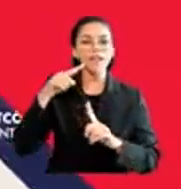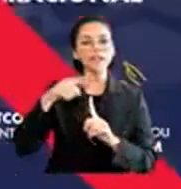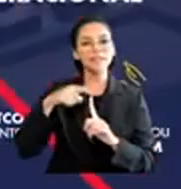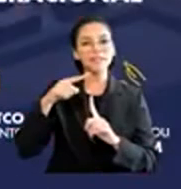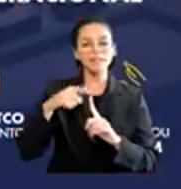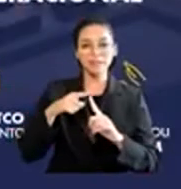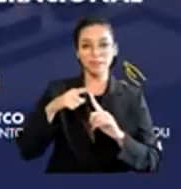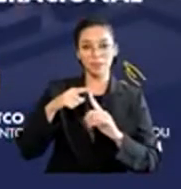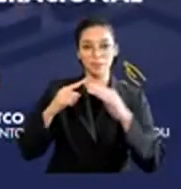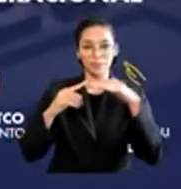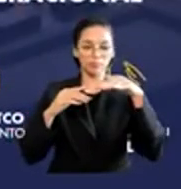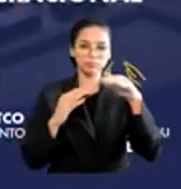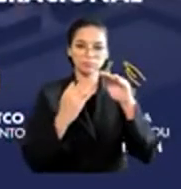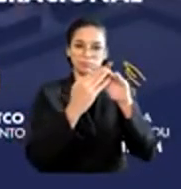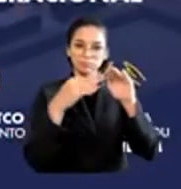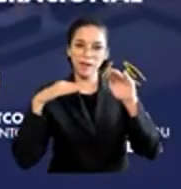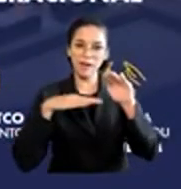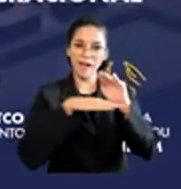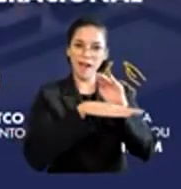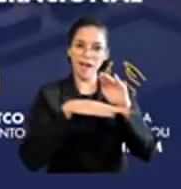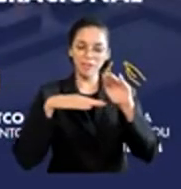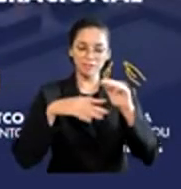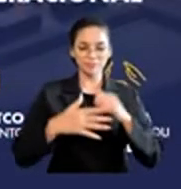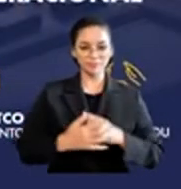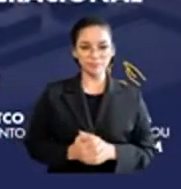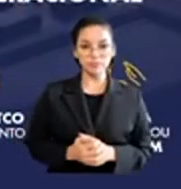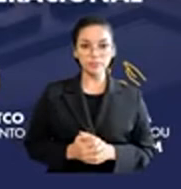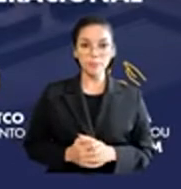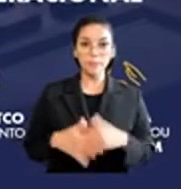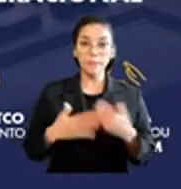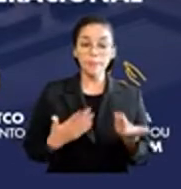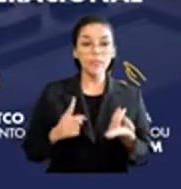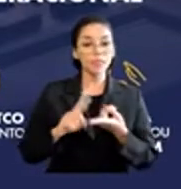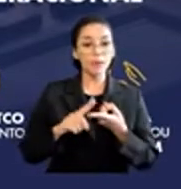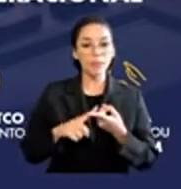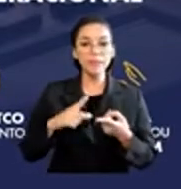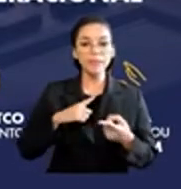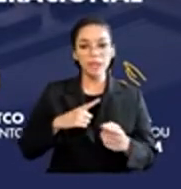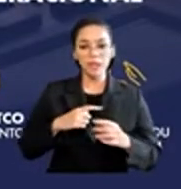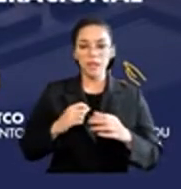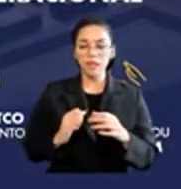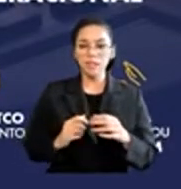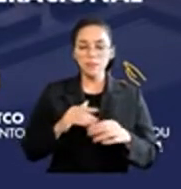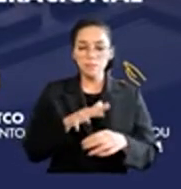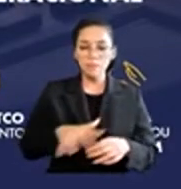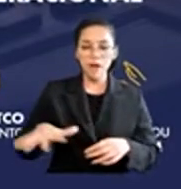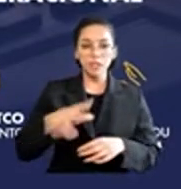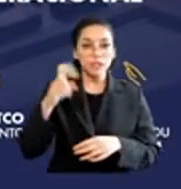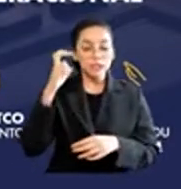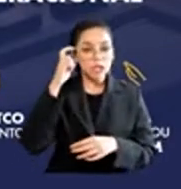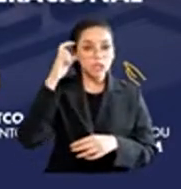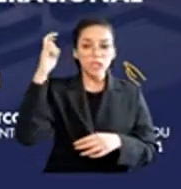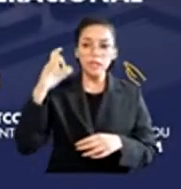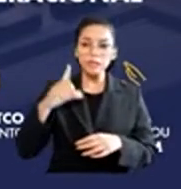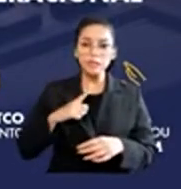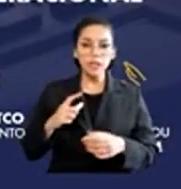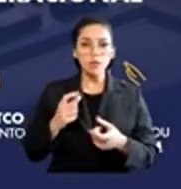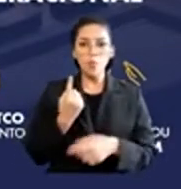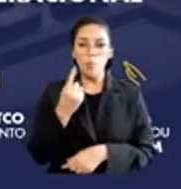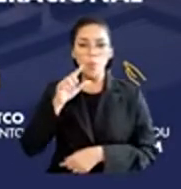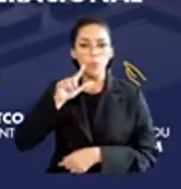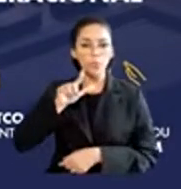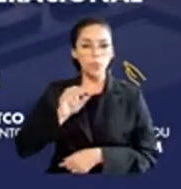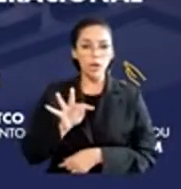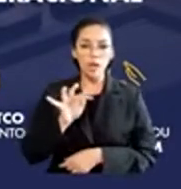O espaço inteligente. O Scudo tem capacidade de carga de até 1,5 toneladas e acesso ao compartimento de